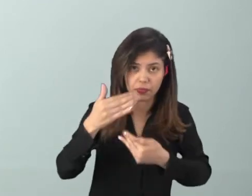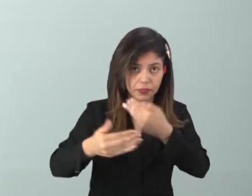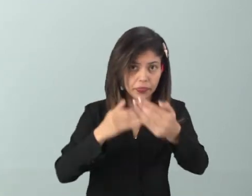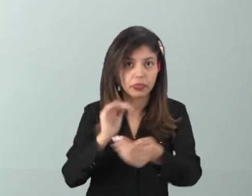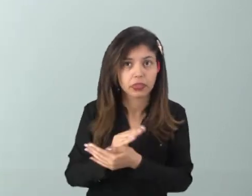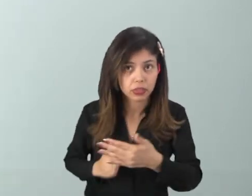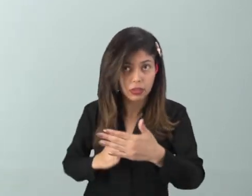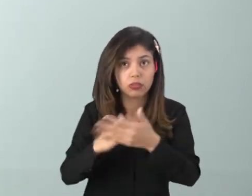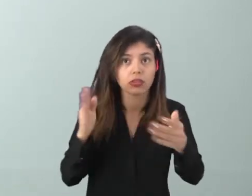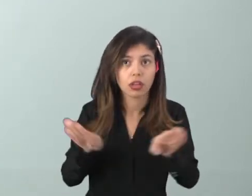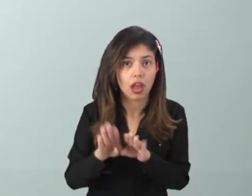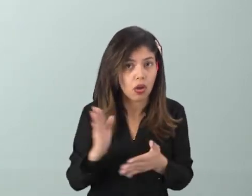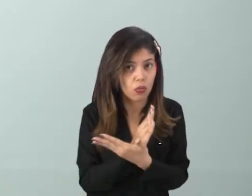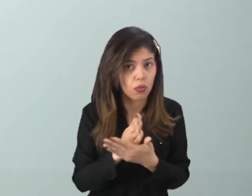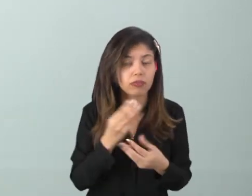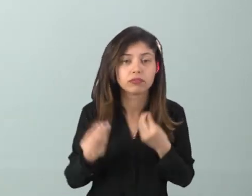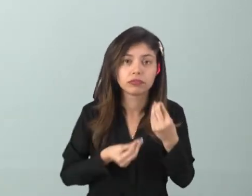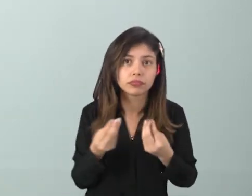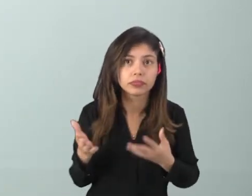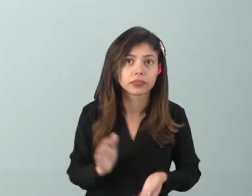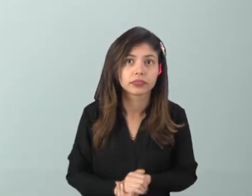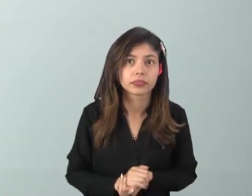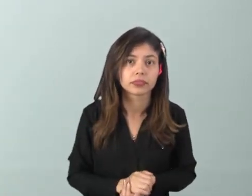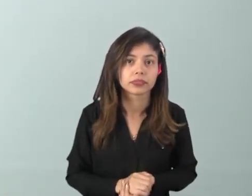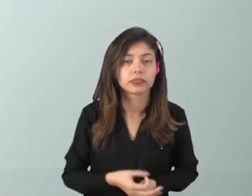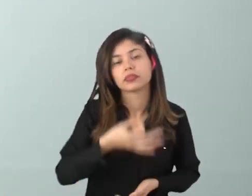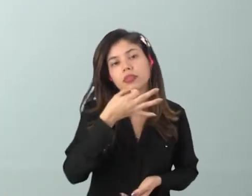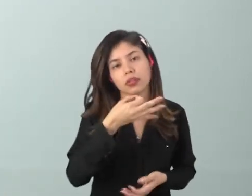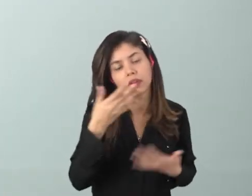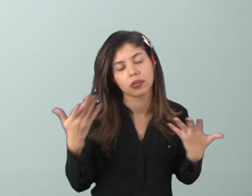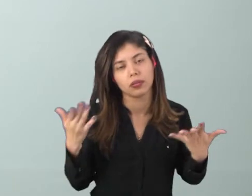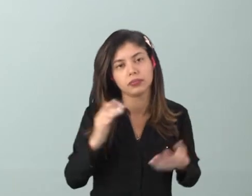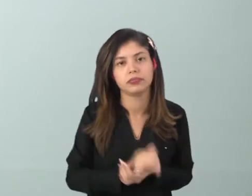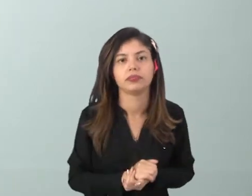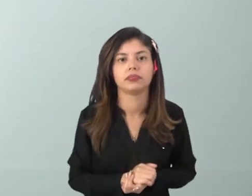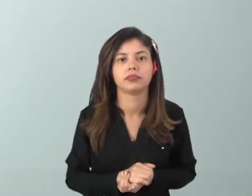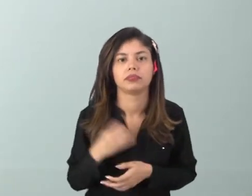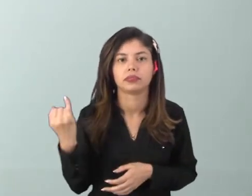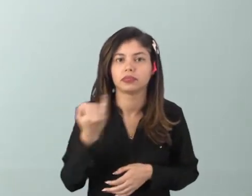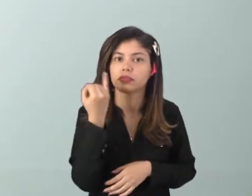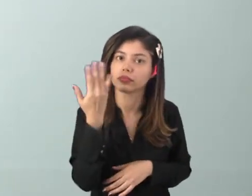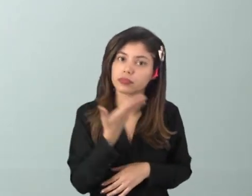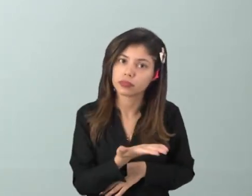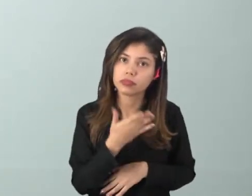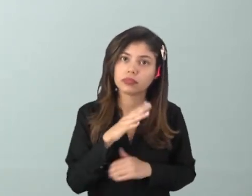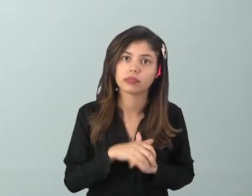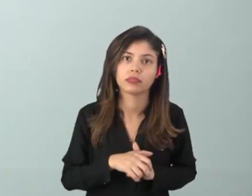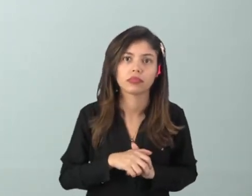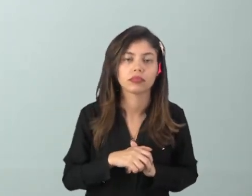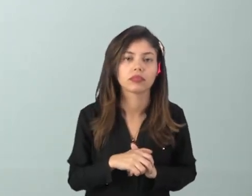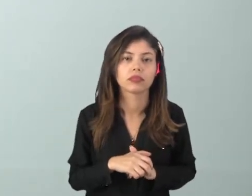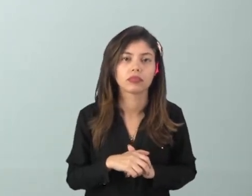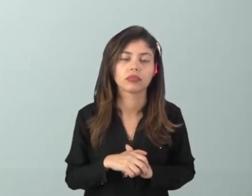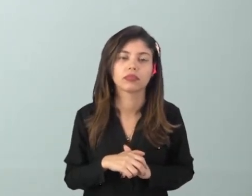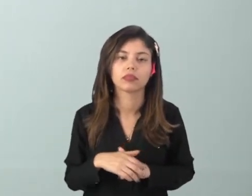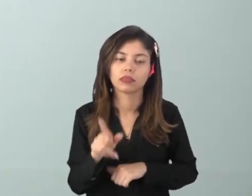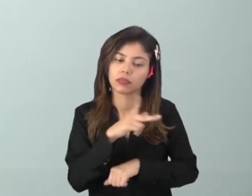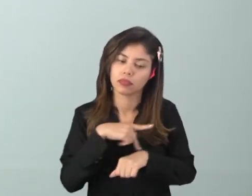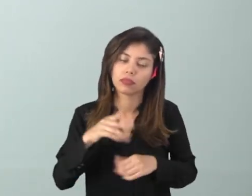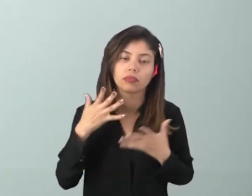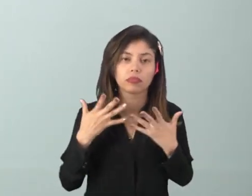tem impacto ao meio ambiente de alguma forma. A sugestão, gente, né, a solução, entre aspas, é que um país,